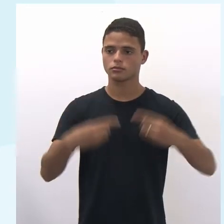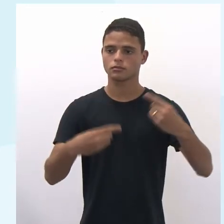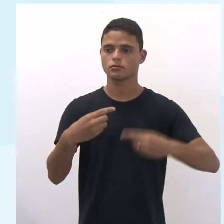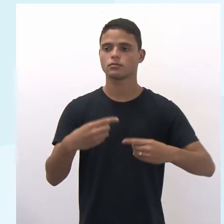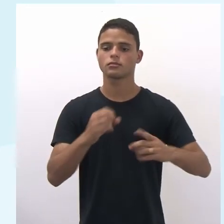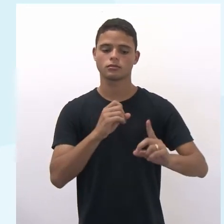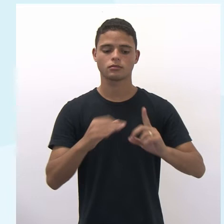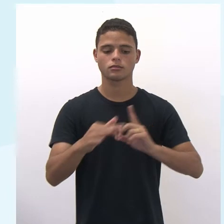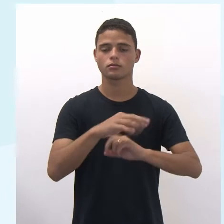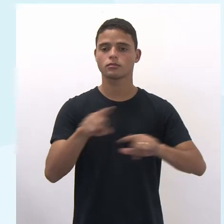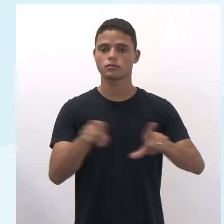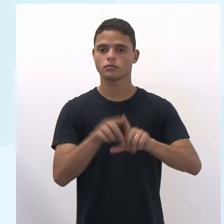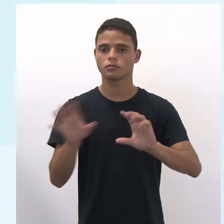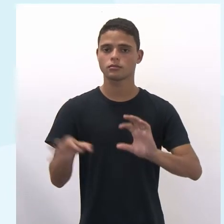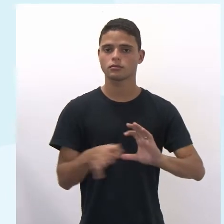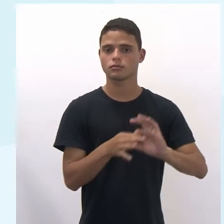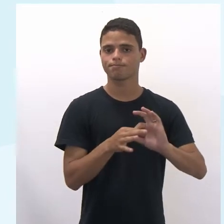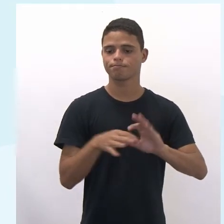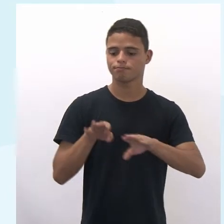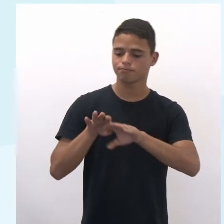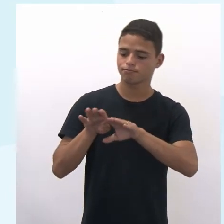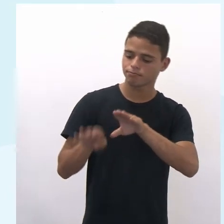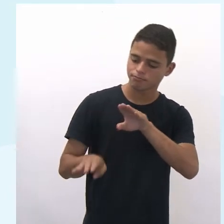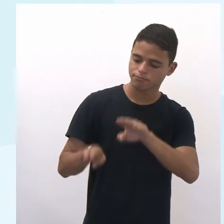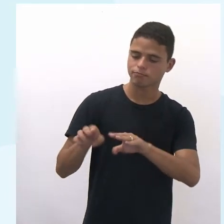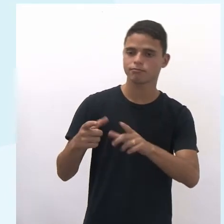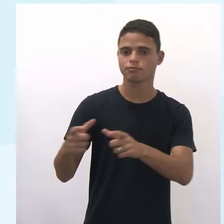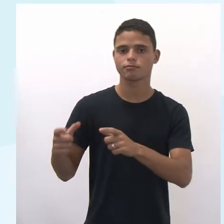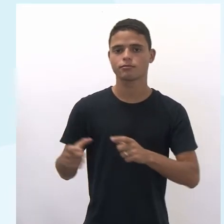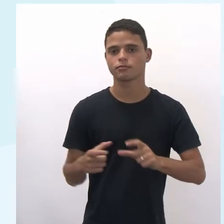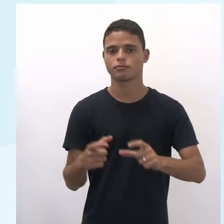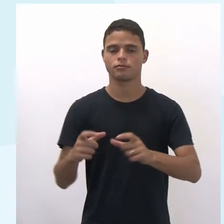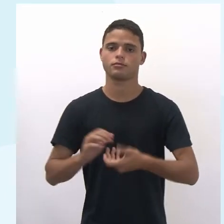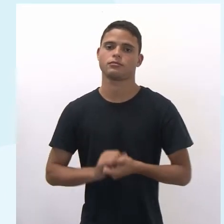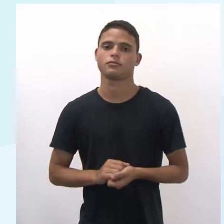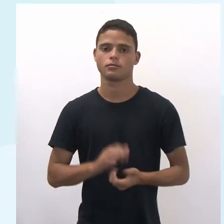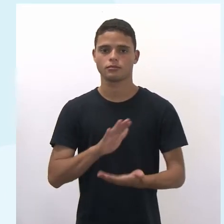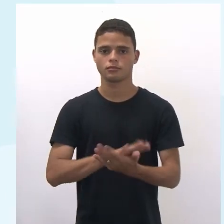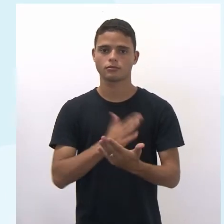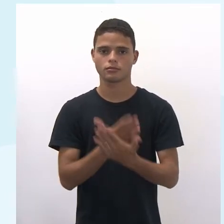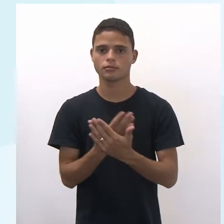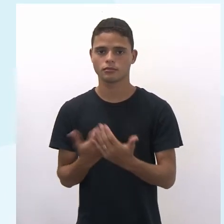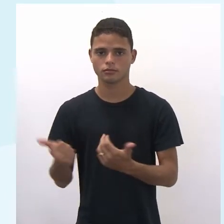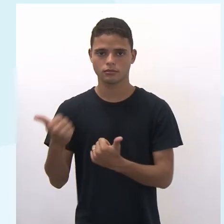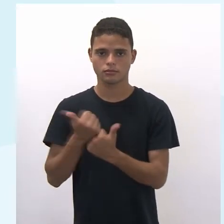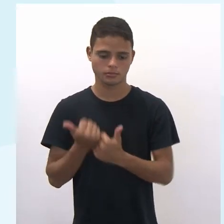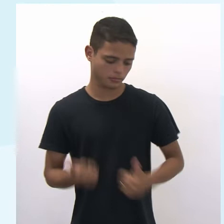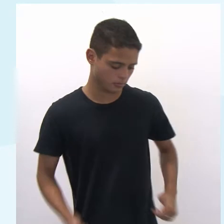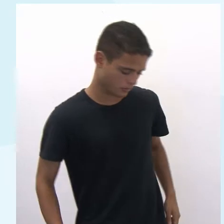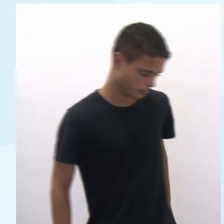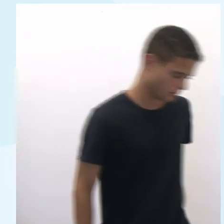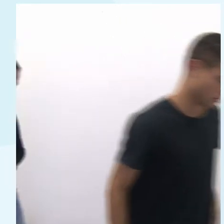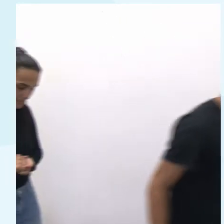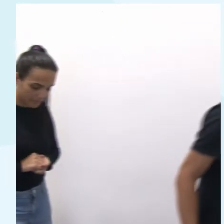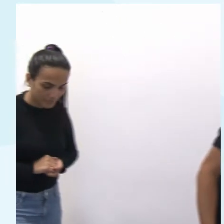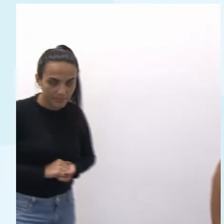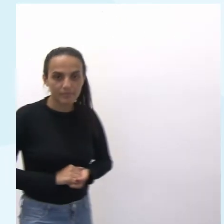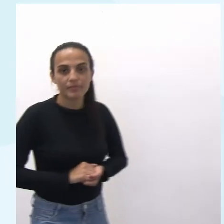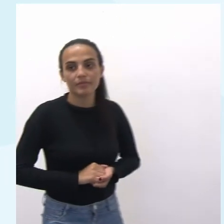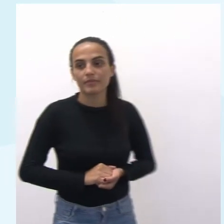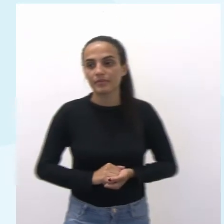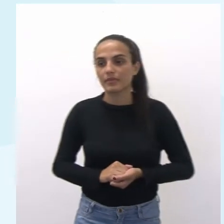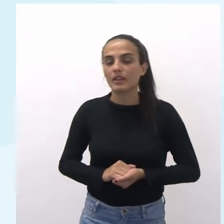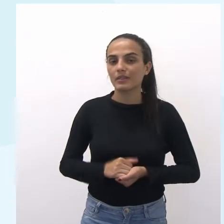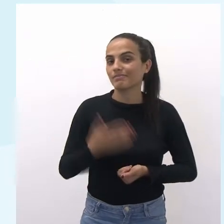vou também associar a questão da desigualdade no território, porque veja, essa distribuição das pessoas, nós sabemos que ela não é